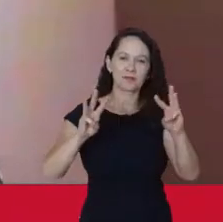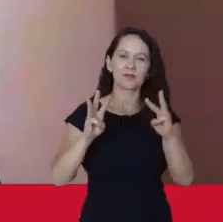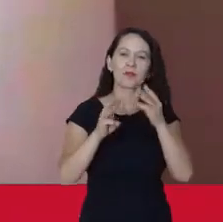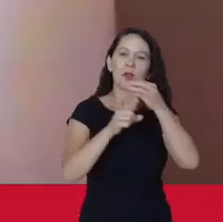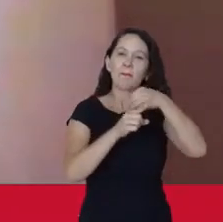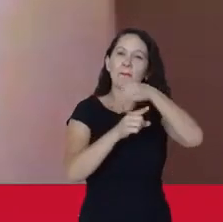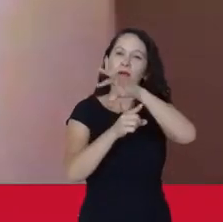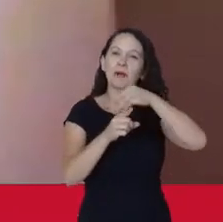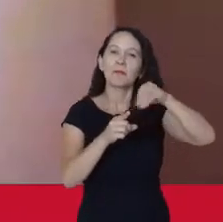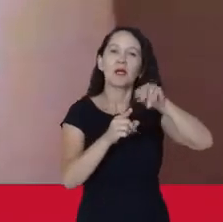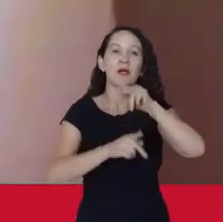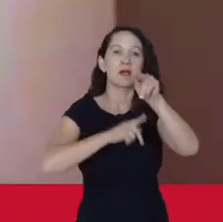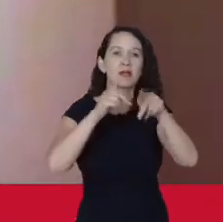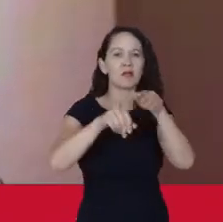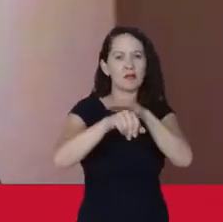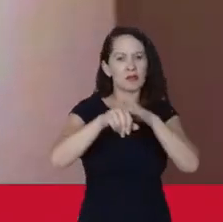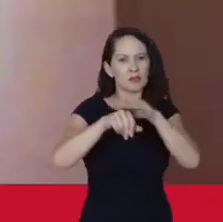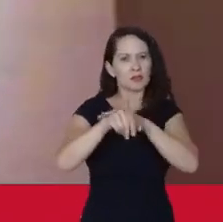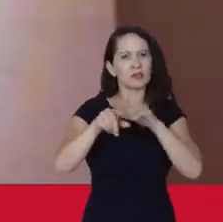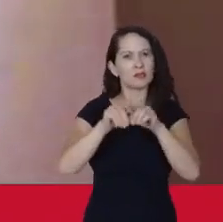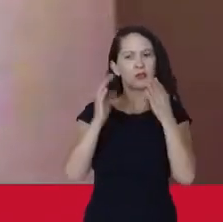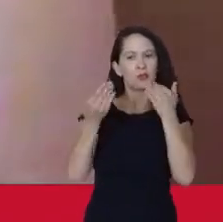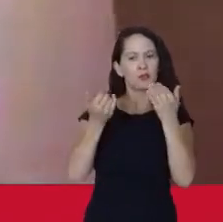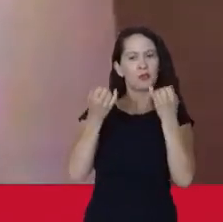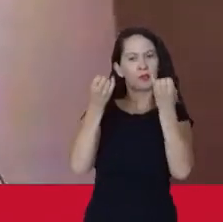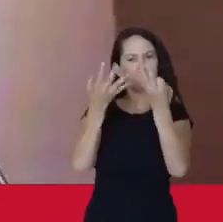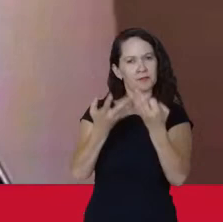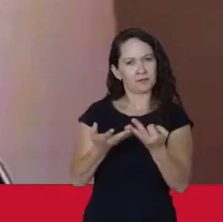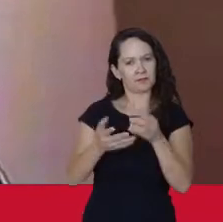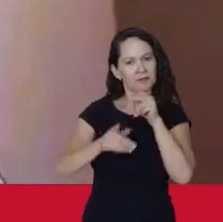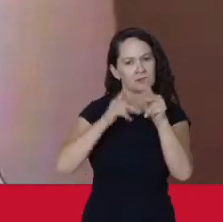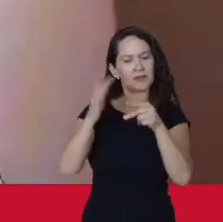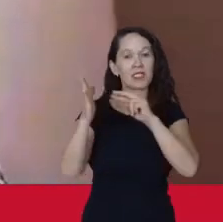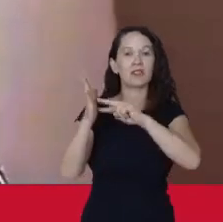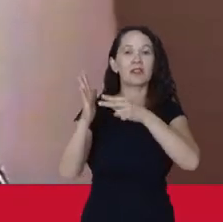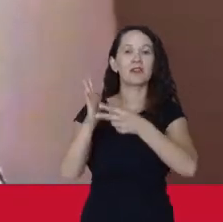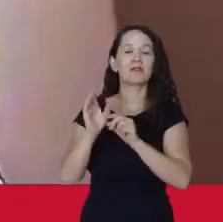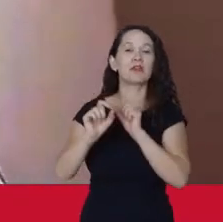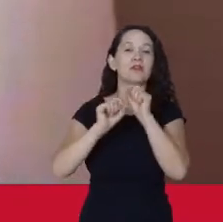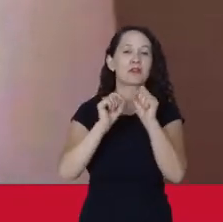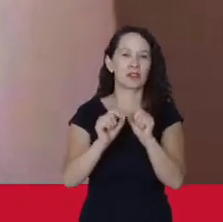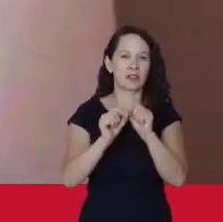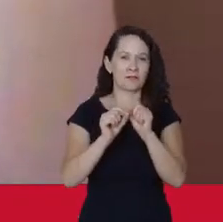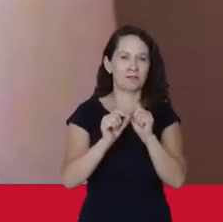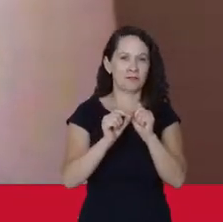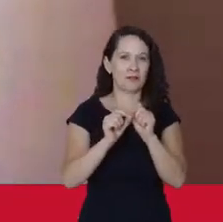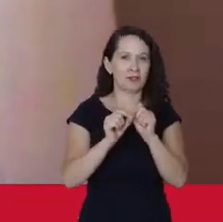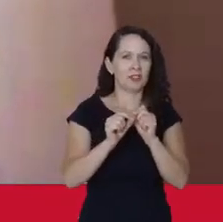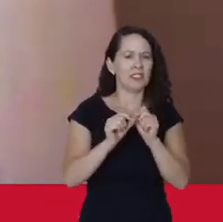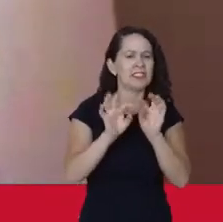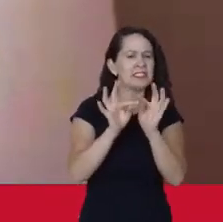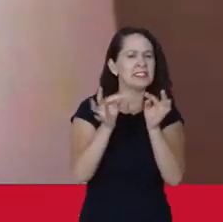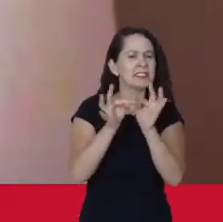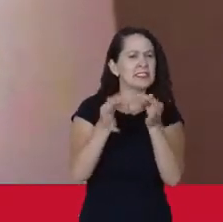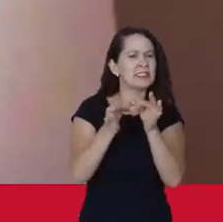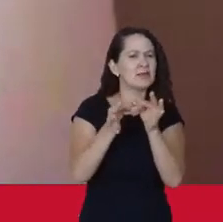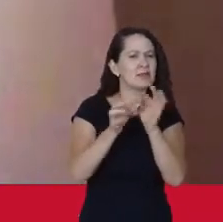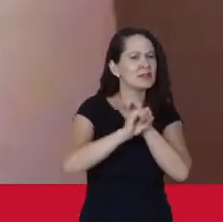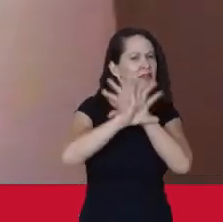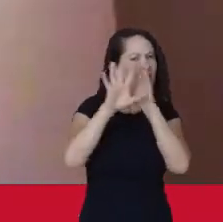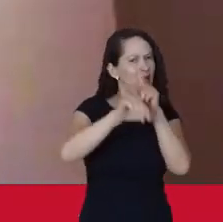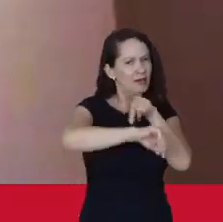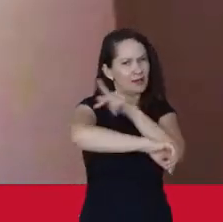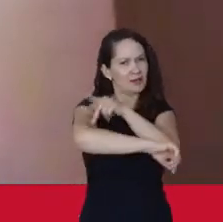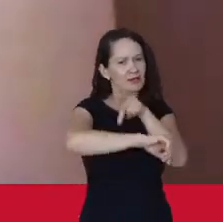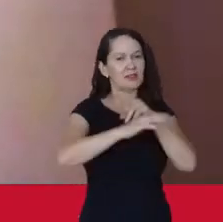para a população e para conversar com a população sobre o que, que significa, de forma bastante pedagógica e simples, né, o que,